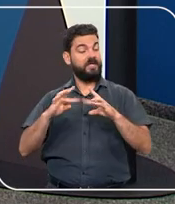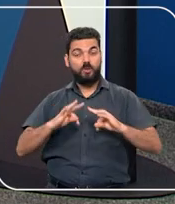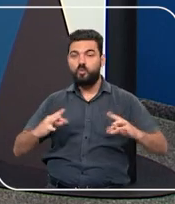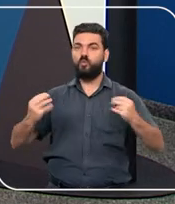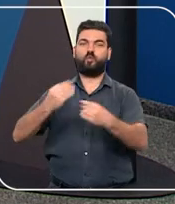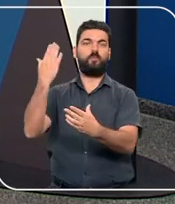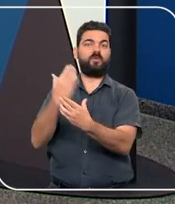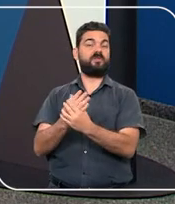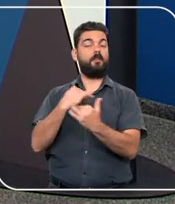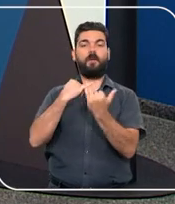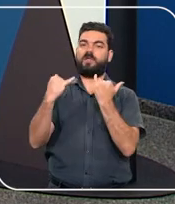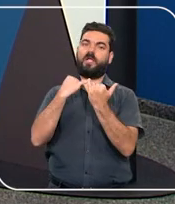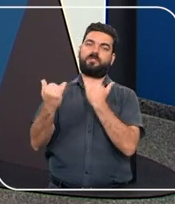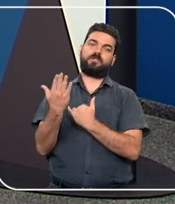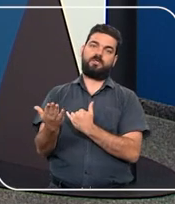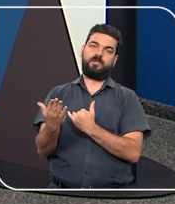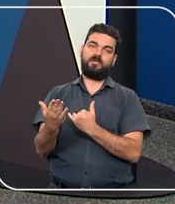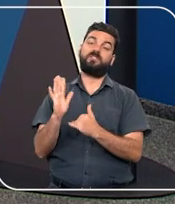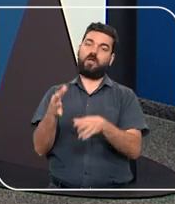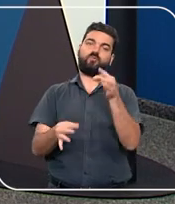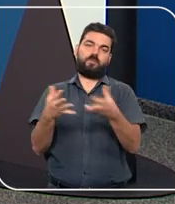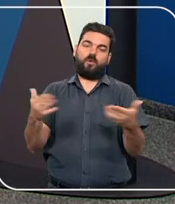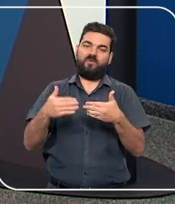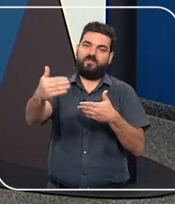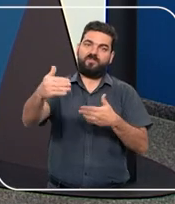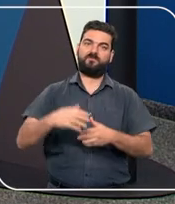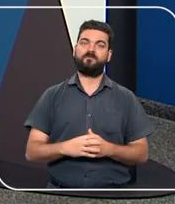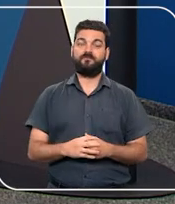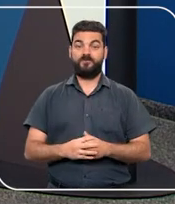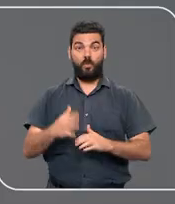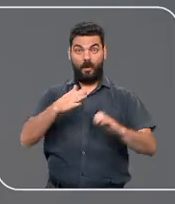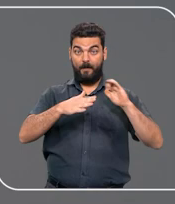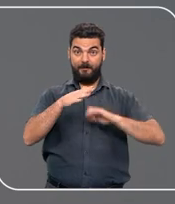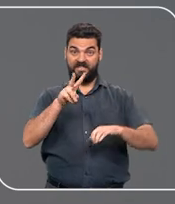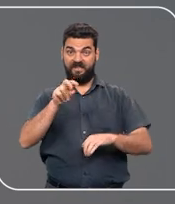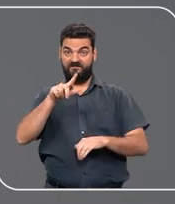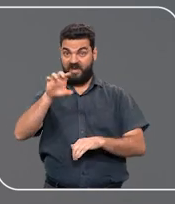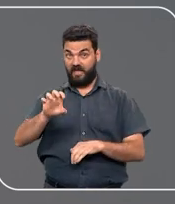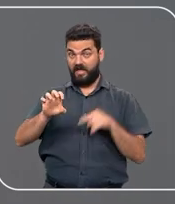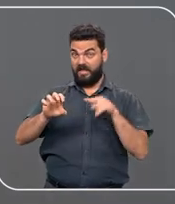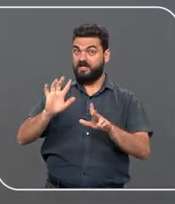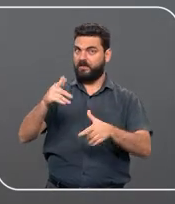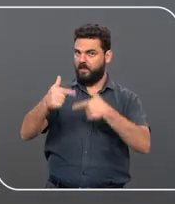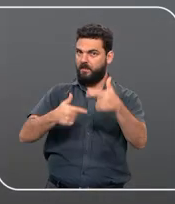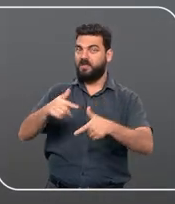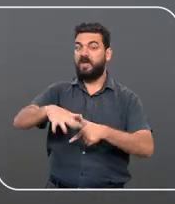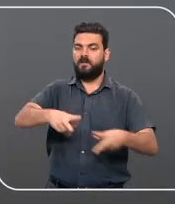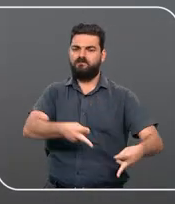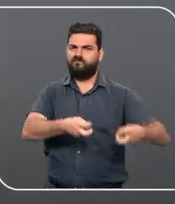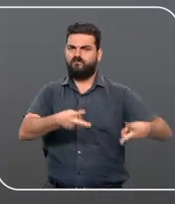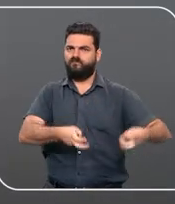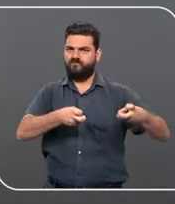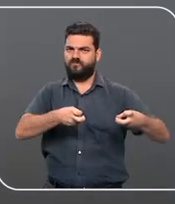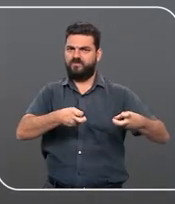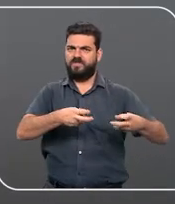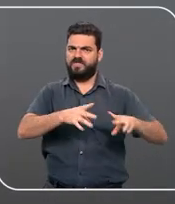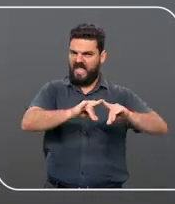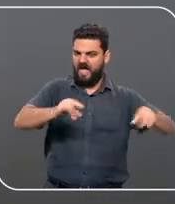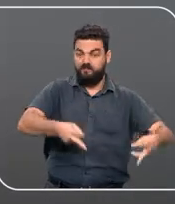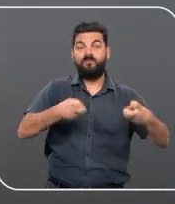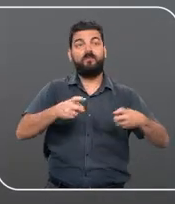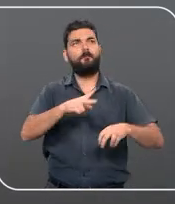a todas as ações judiciais semelhantes em tramitação a empresa Vale do Rio Doce que atua no ramo da